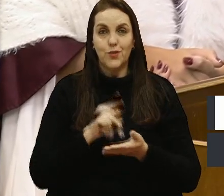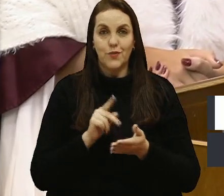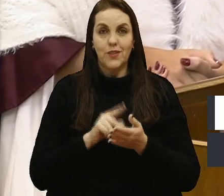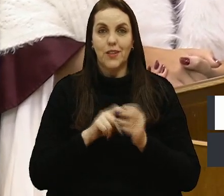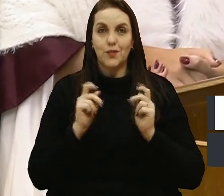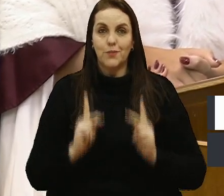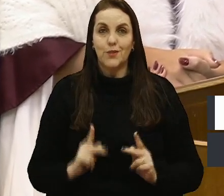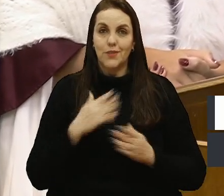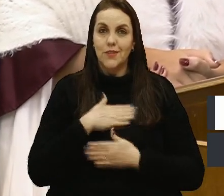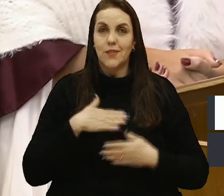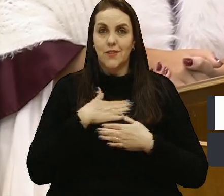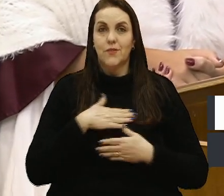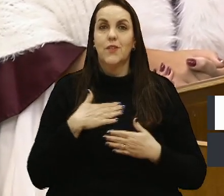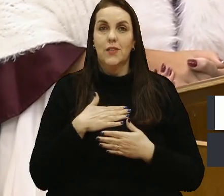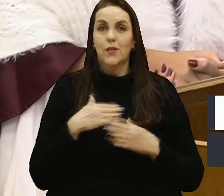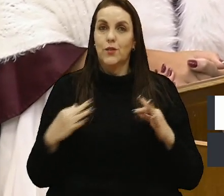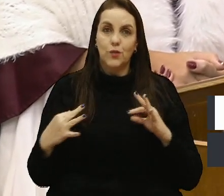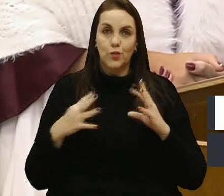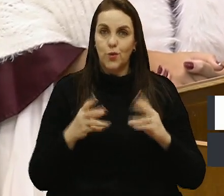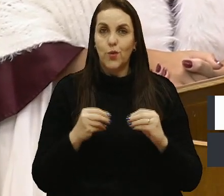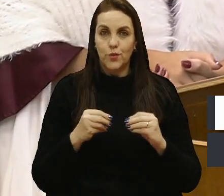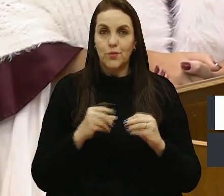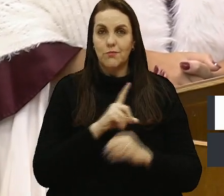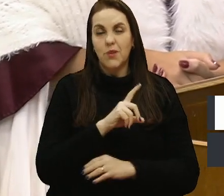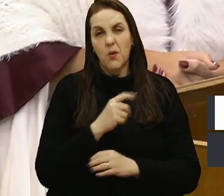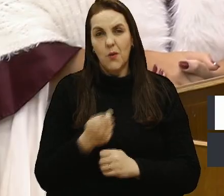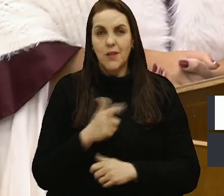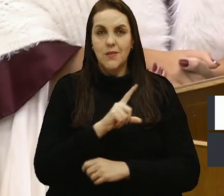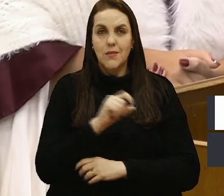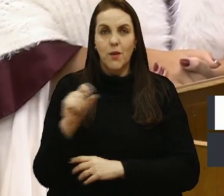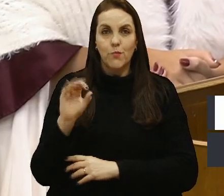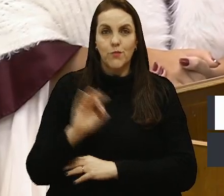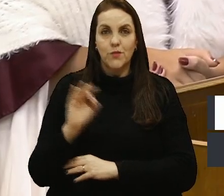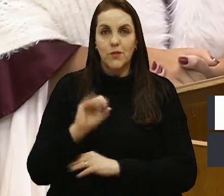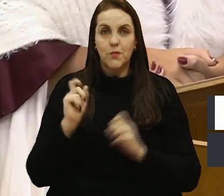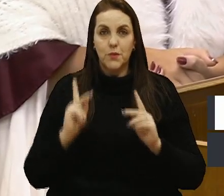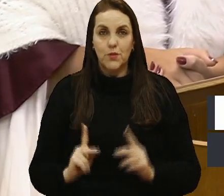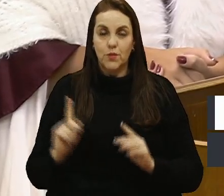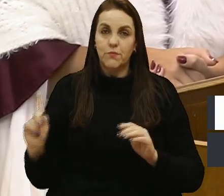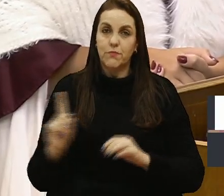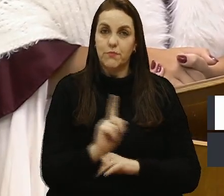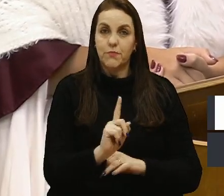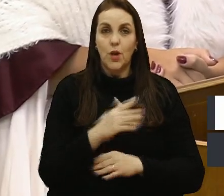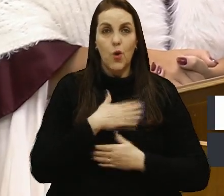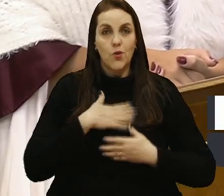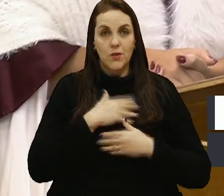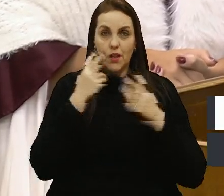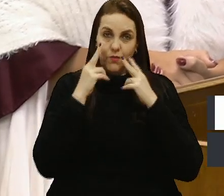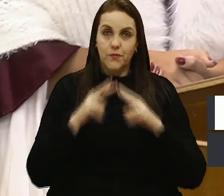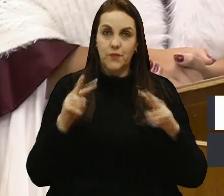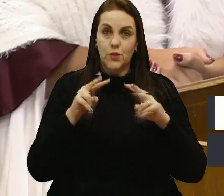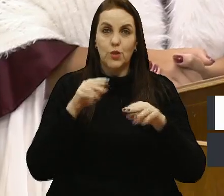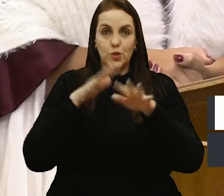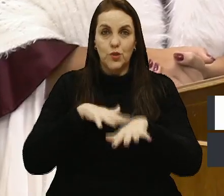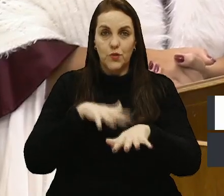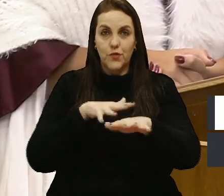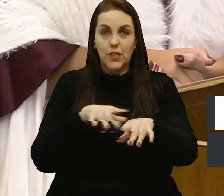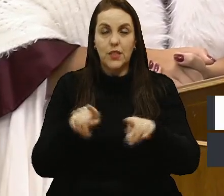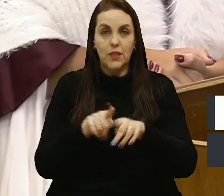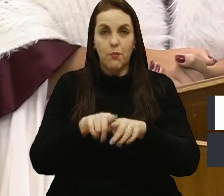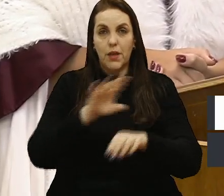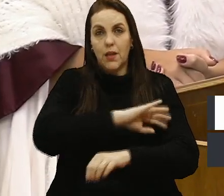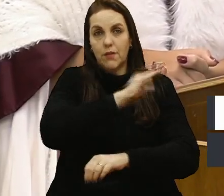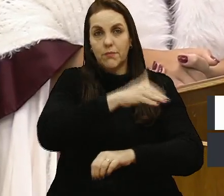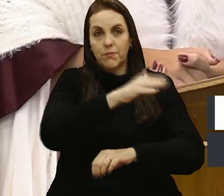Assim, todo mundo, praticamente 100% das pessoas foram lá e gostaram do que viram, tanto nos desfiles como no Parque de